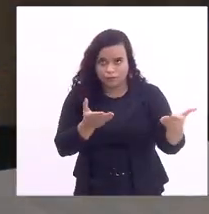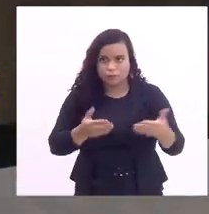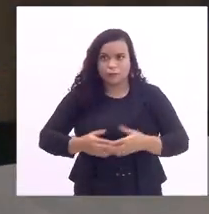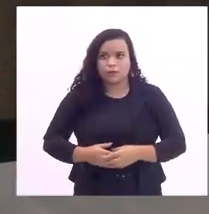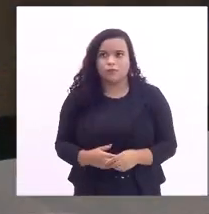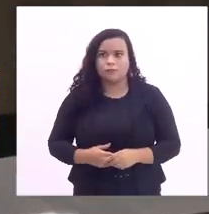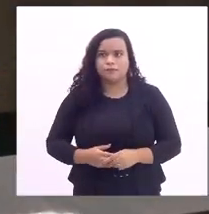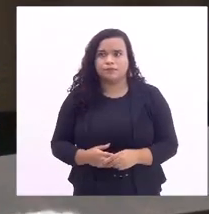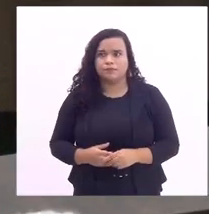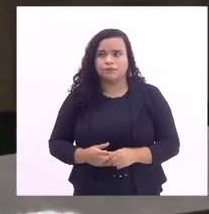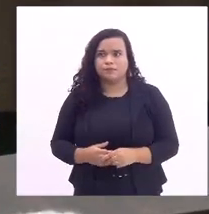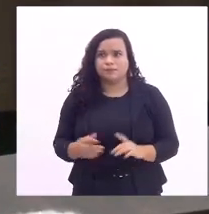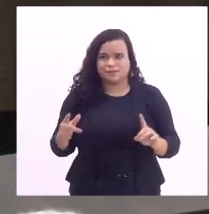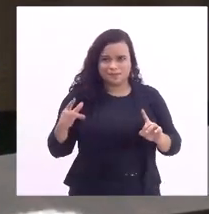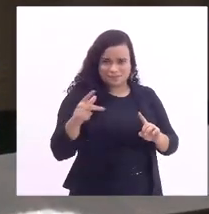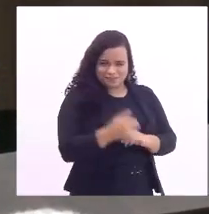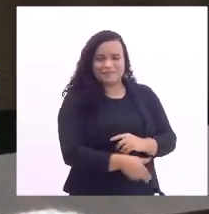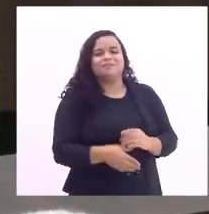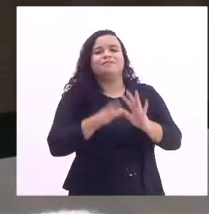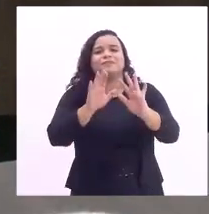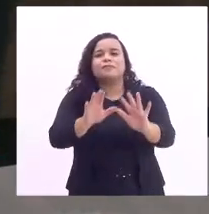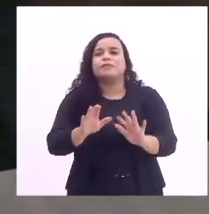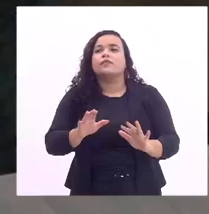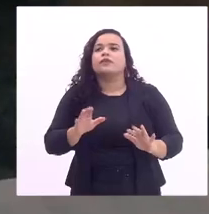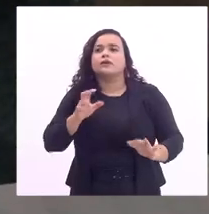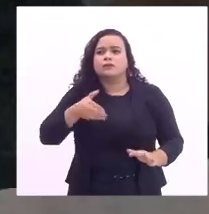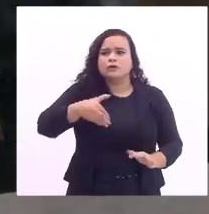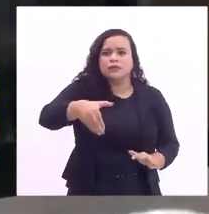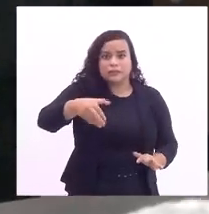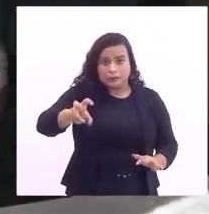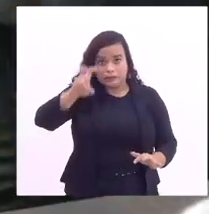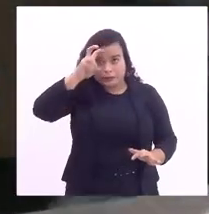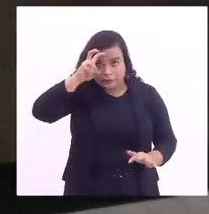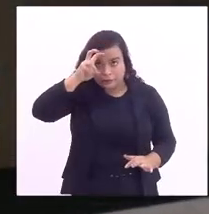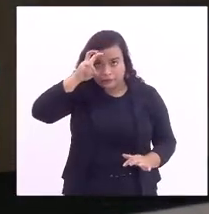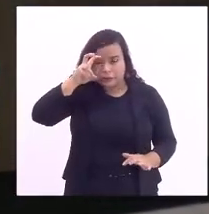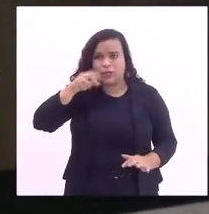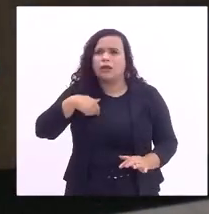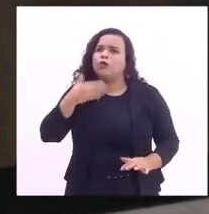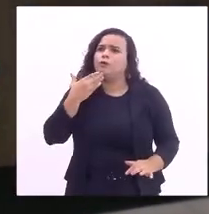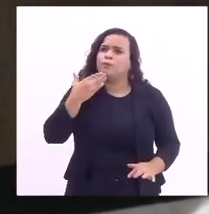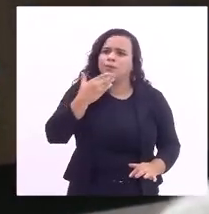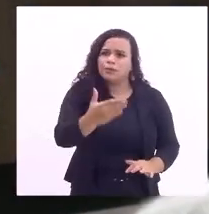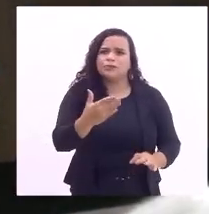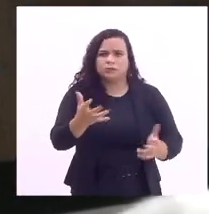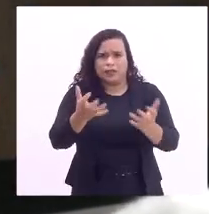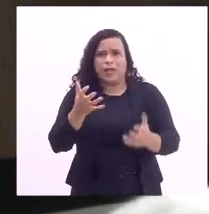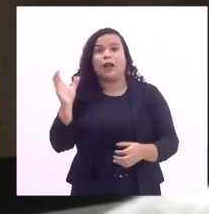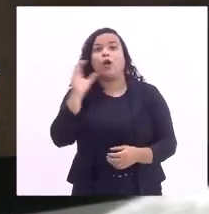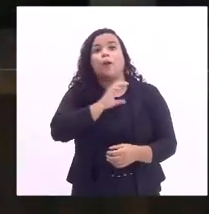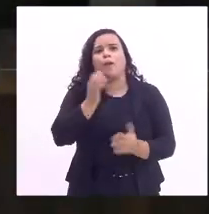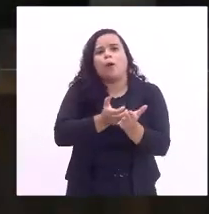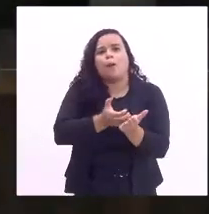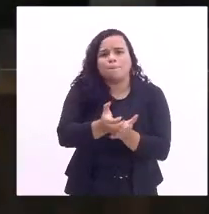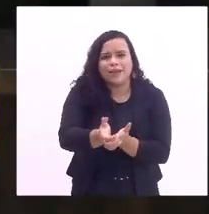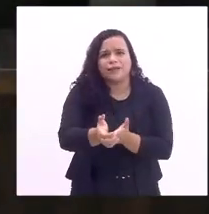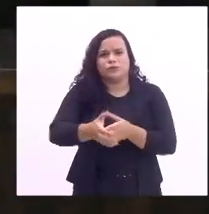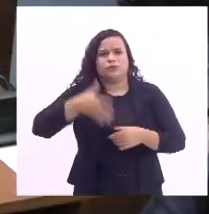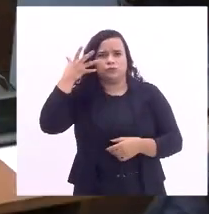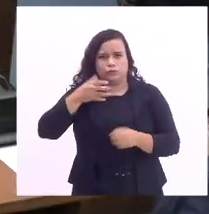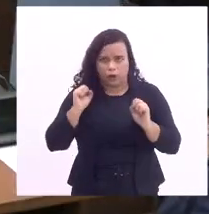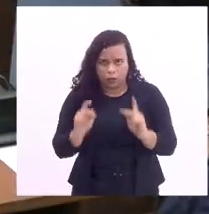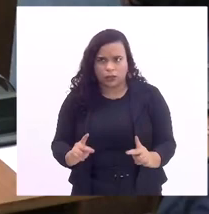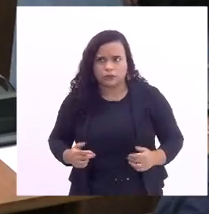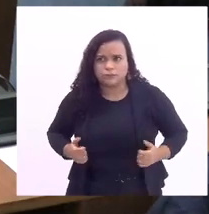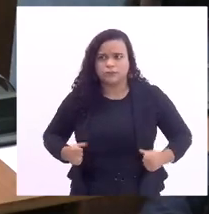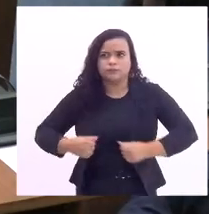Só enfirmando aqui quinta-feira, eu queria pedir a Vossa Excelência que fosse colocado logo no início da sessão. Ok.